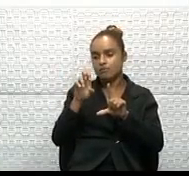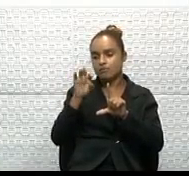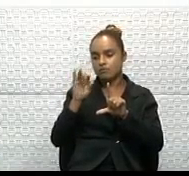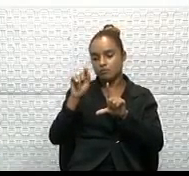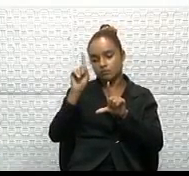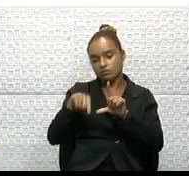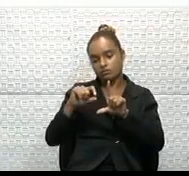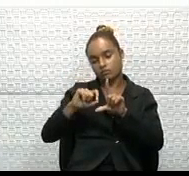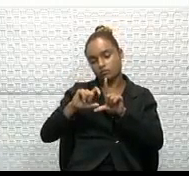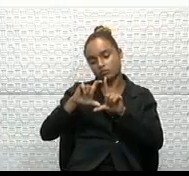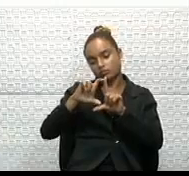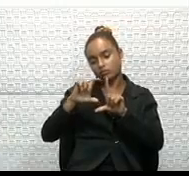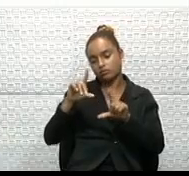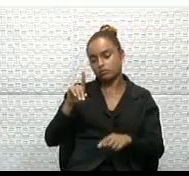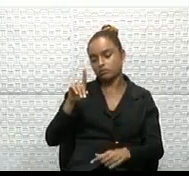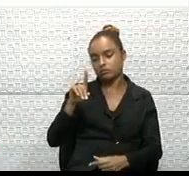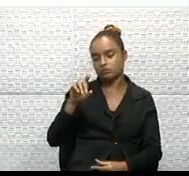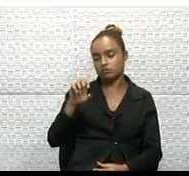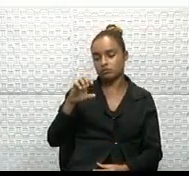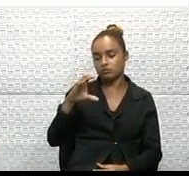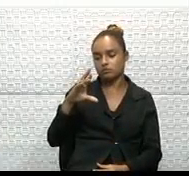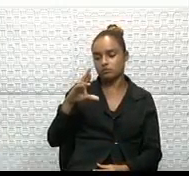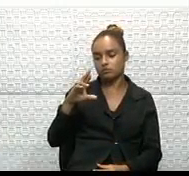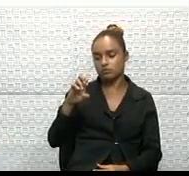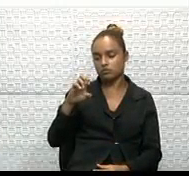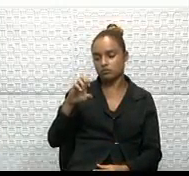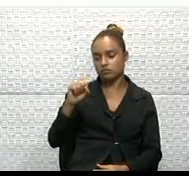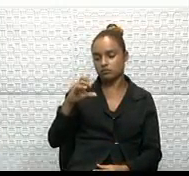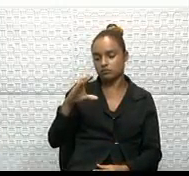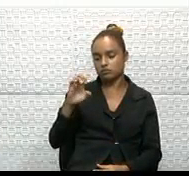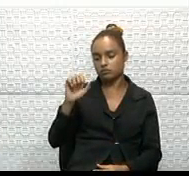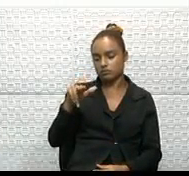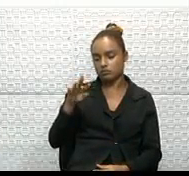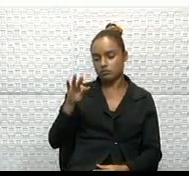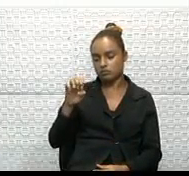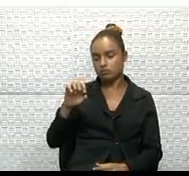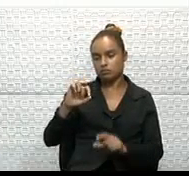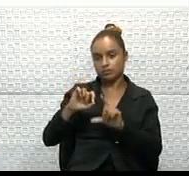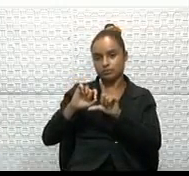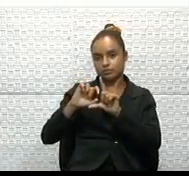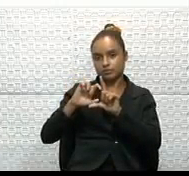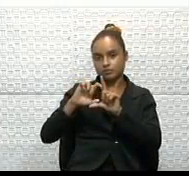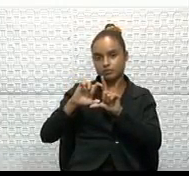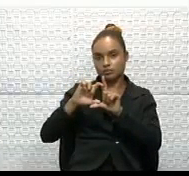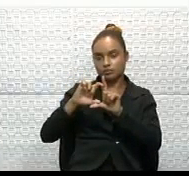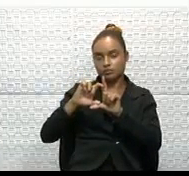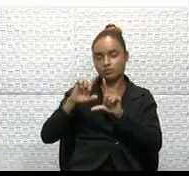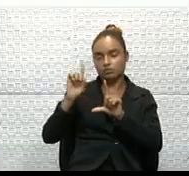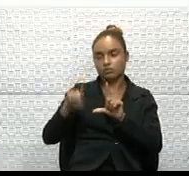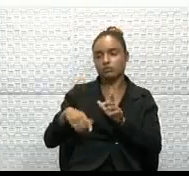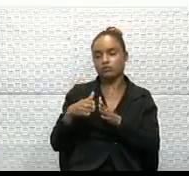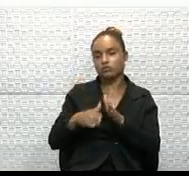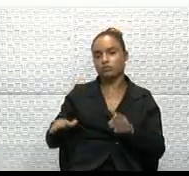Porém, a reta também é decrescente. Então dizemos que a correlação ela é altamente